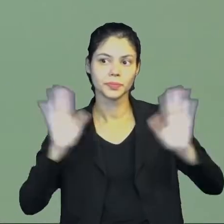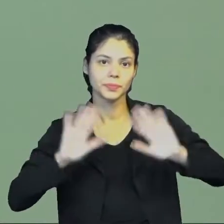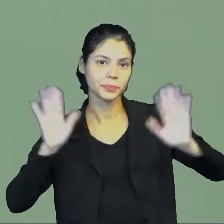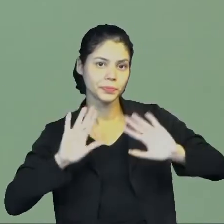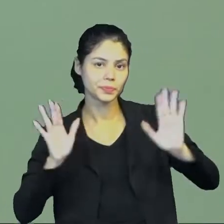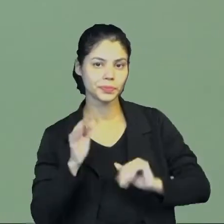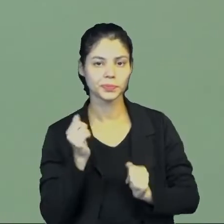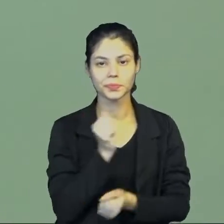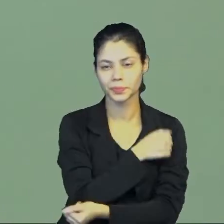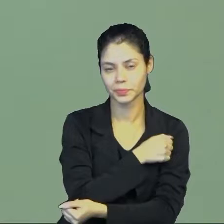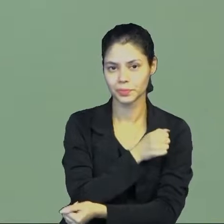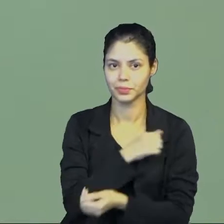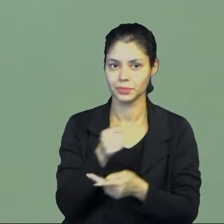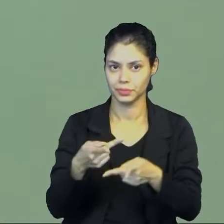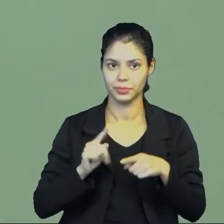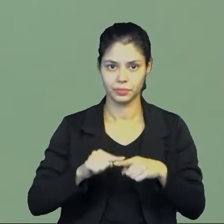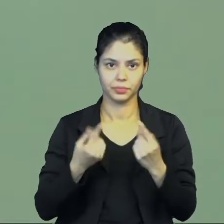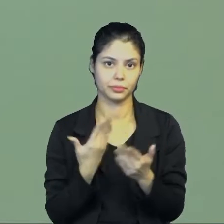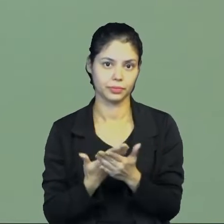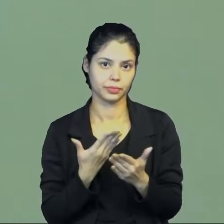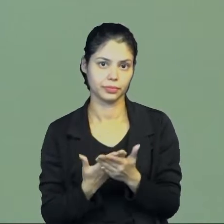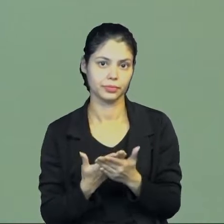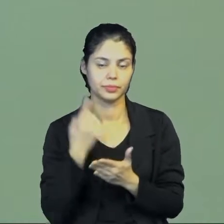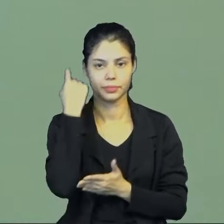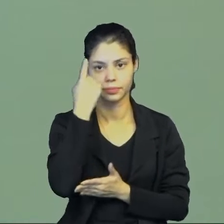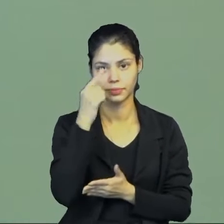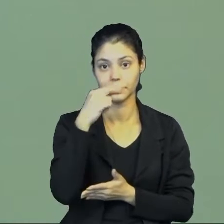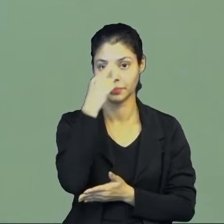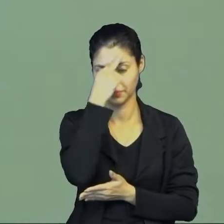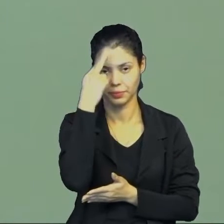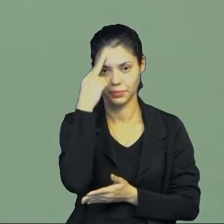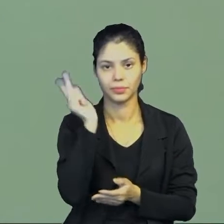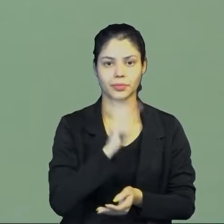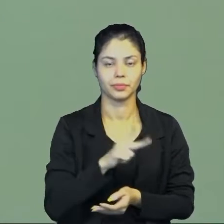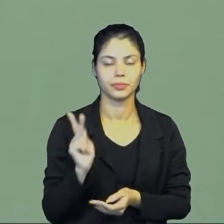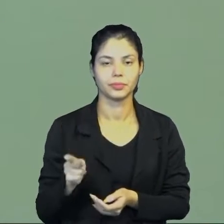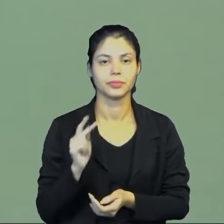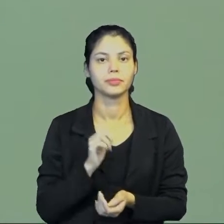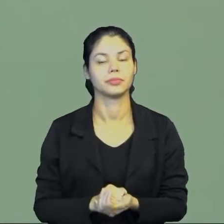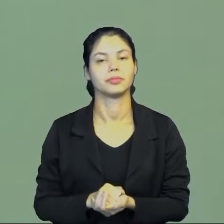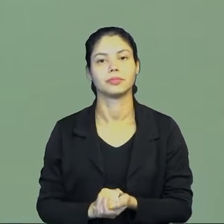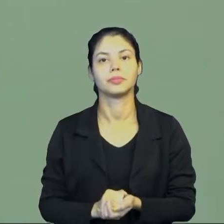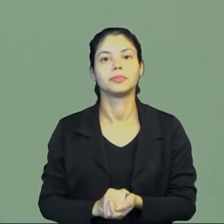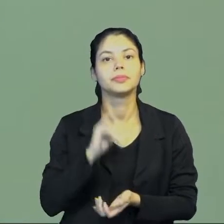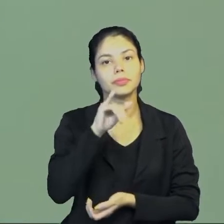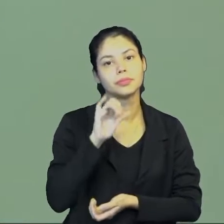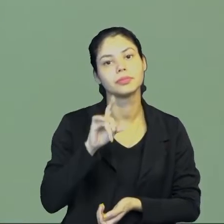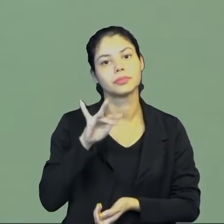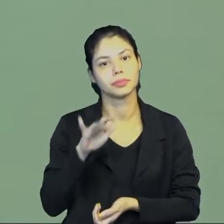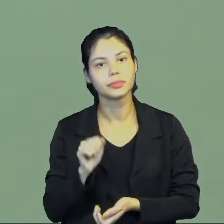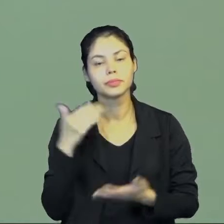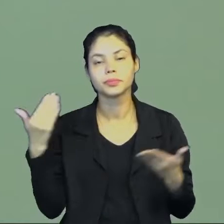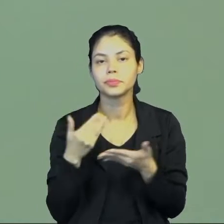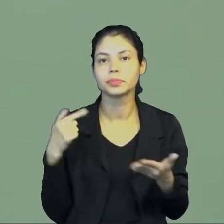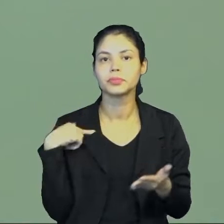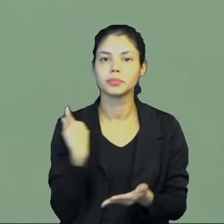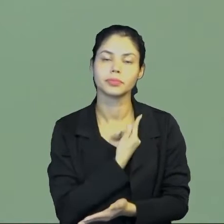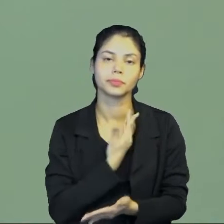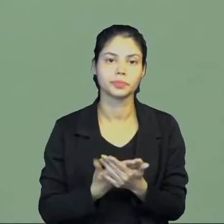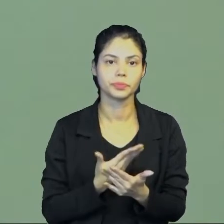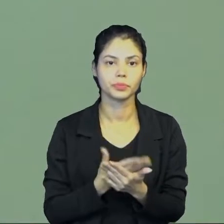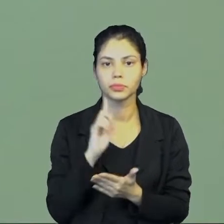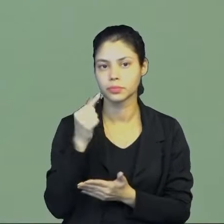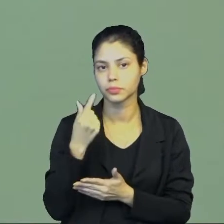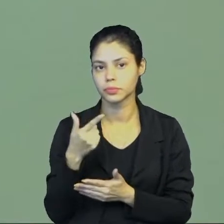Olá, alunas e alunos, bem-vindos a mais uma aula de História. Eu sou a professora Isabelle e na aula de hoje nós vamos estudar um